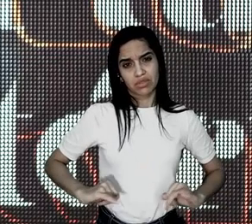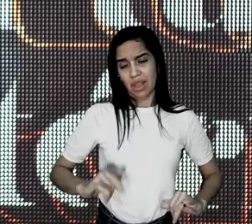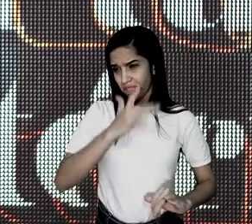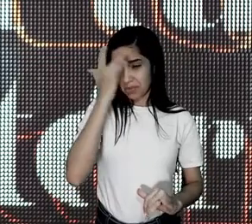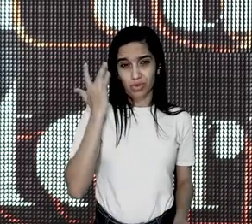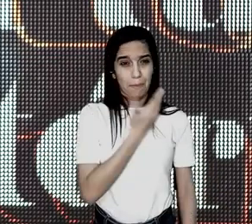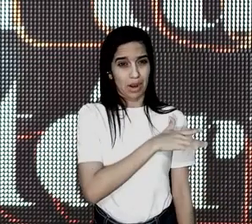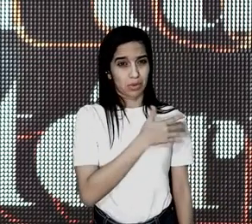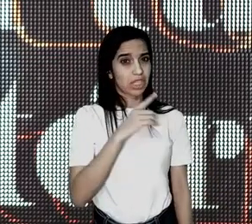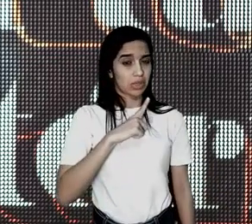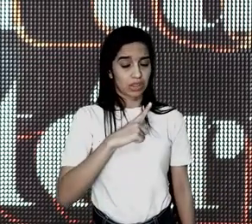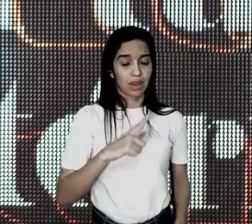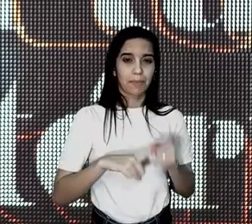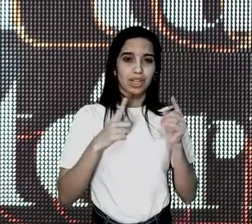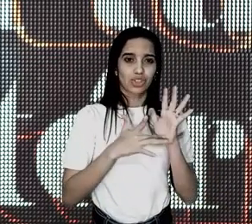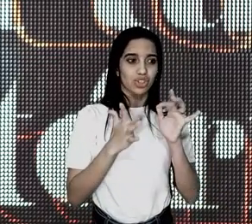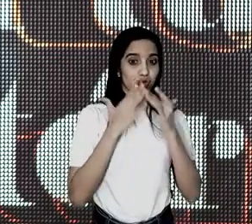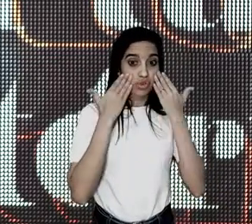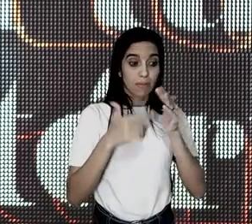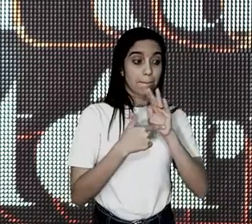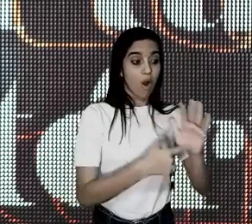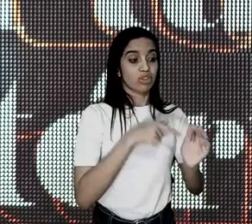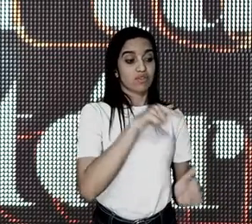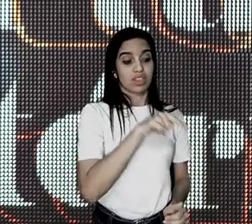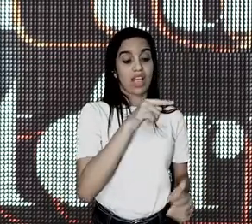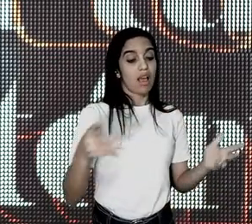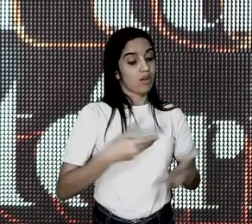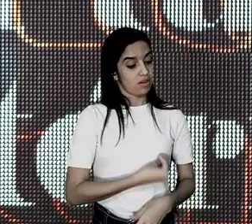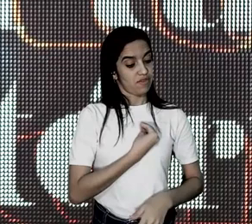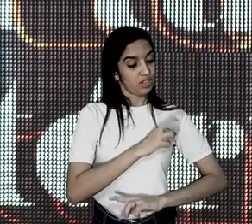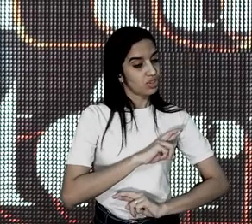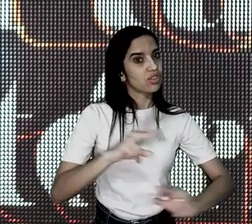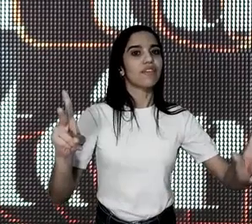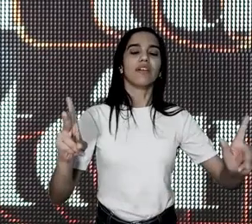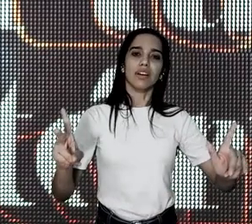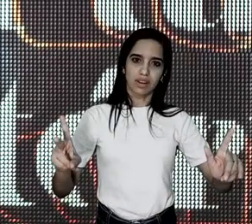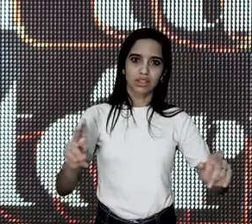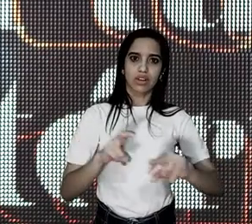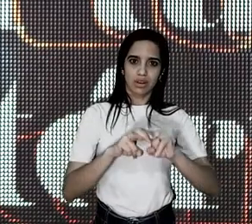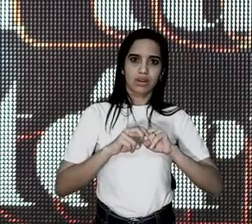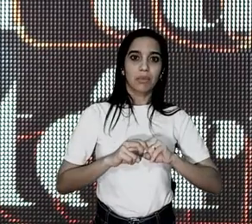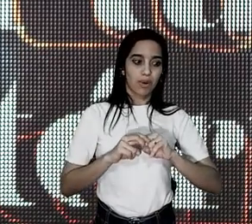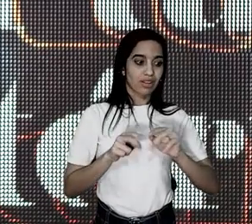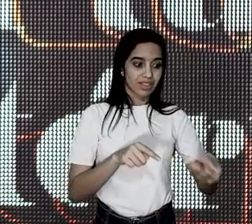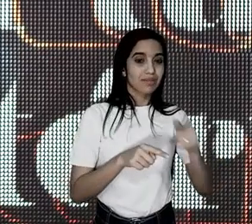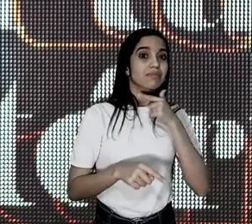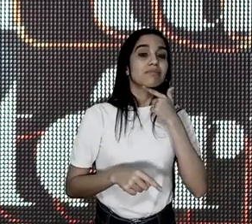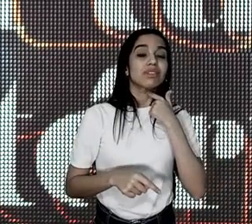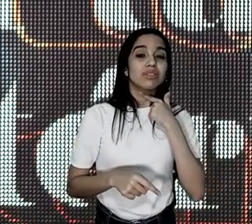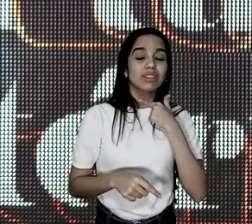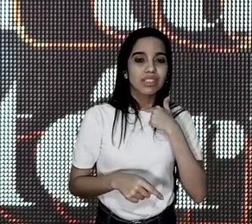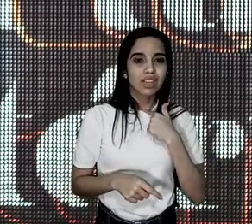de preconceito. Mas Jesus torna público aquilo que ele havia feito por causa da fome daquela mulher. Mas vamos